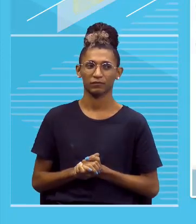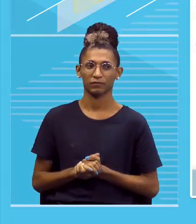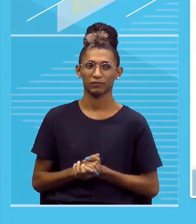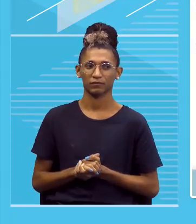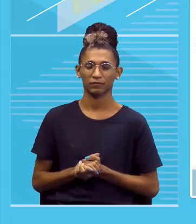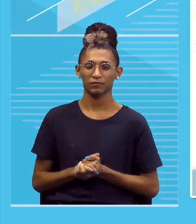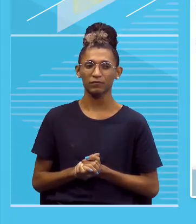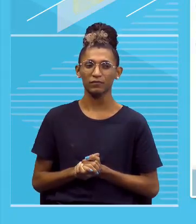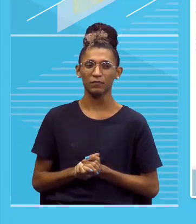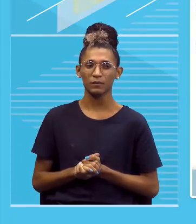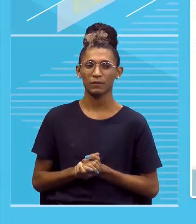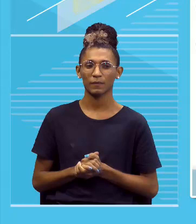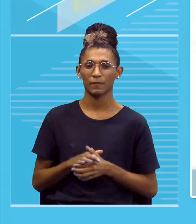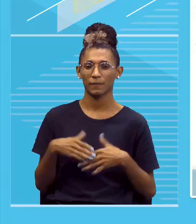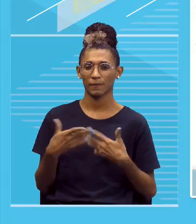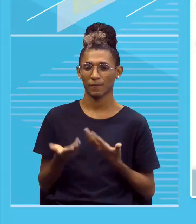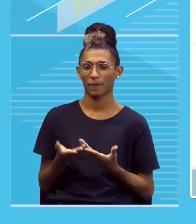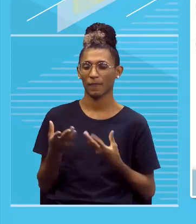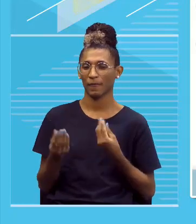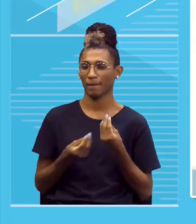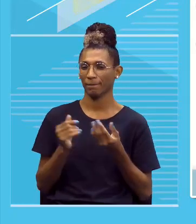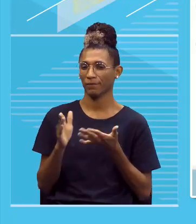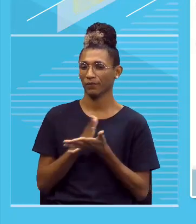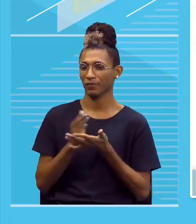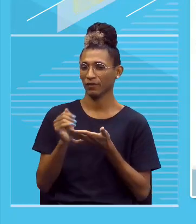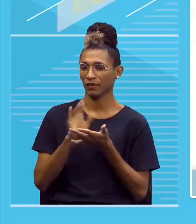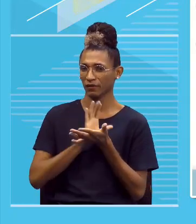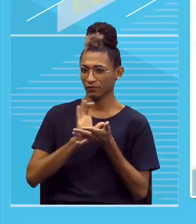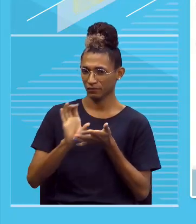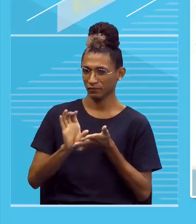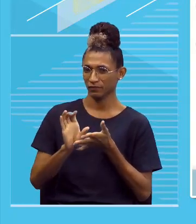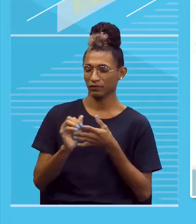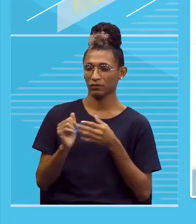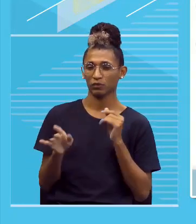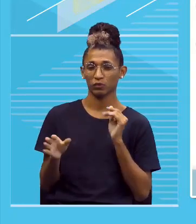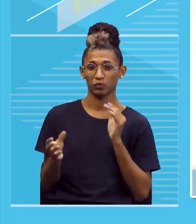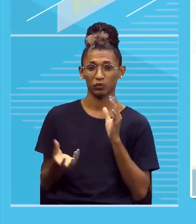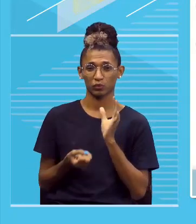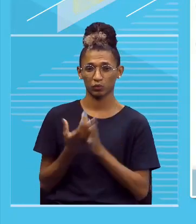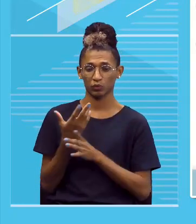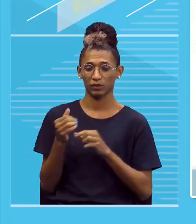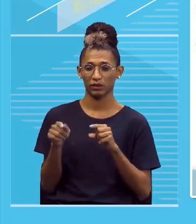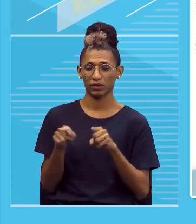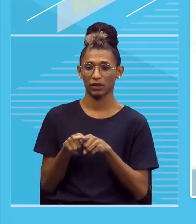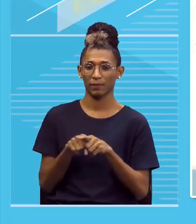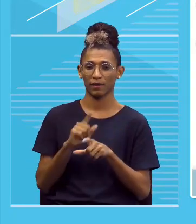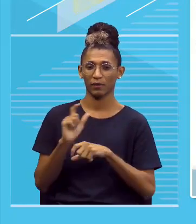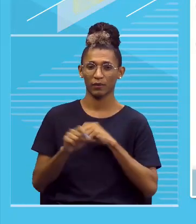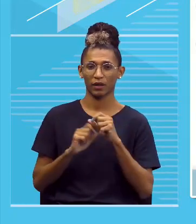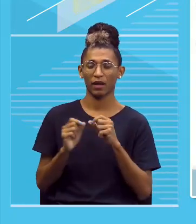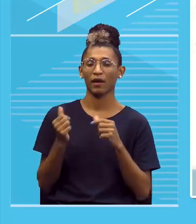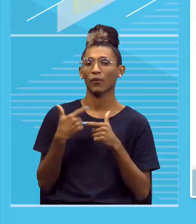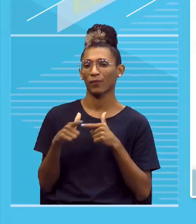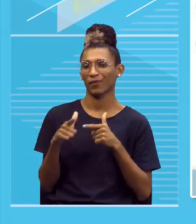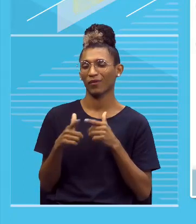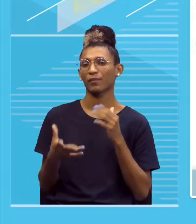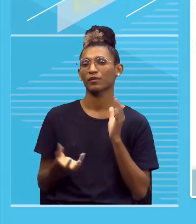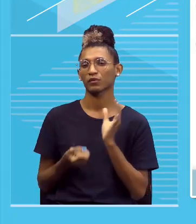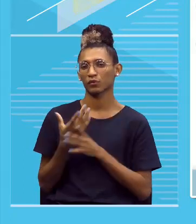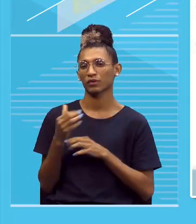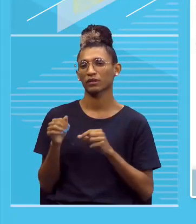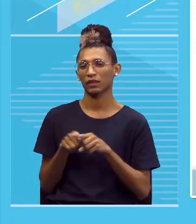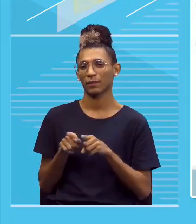os investimentos chega também os problemas